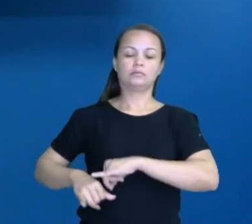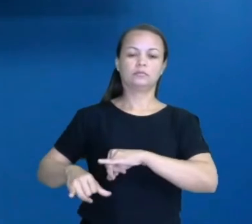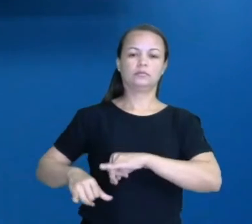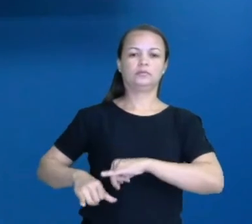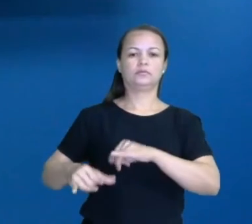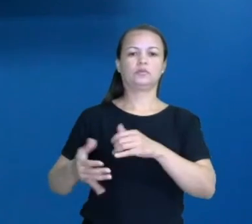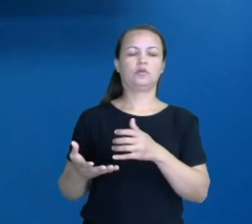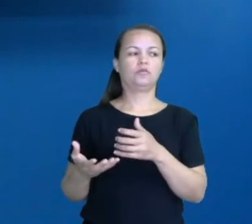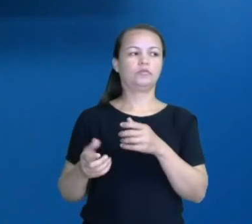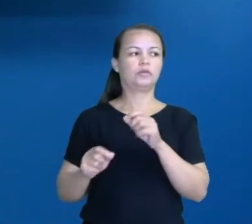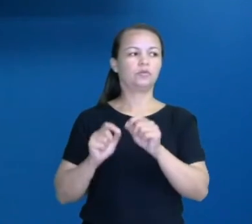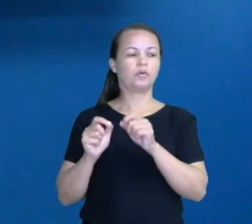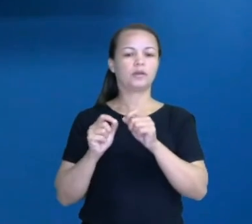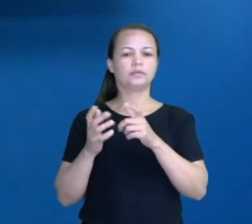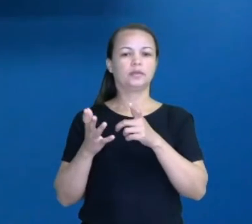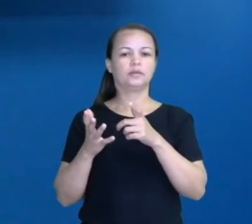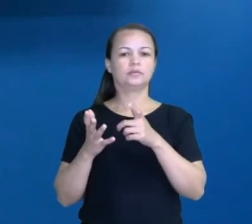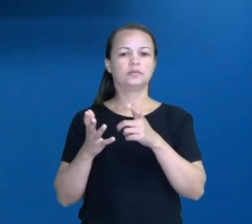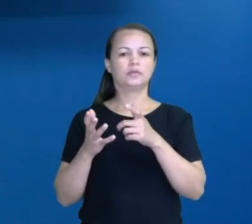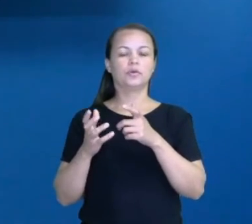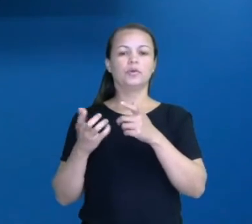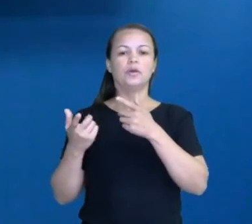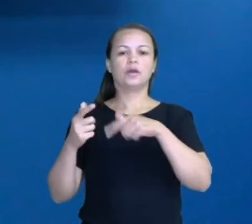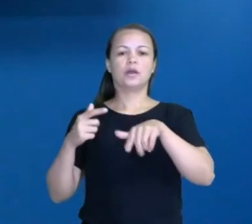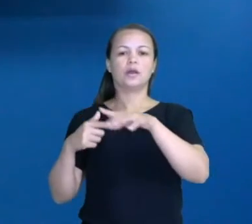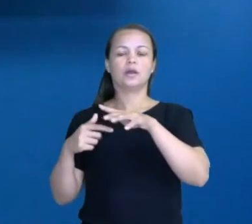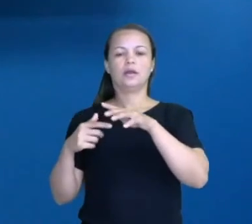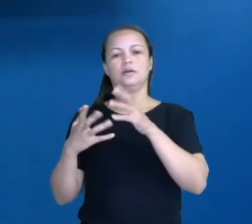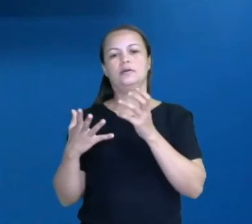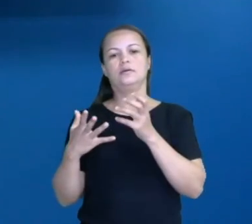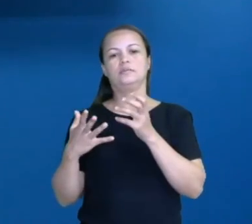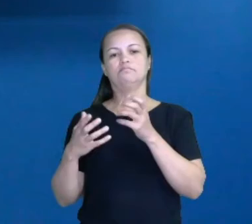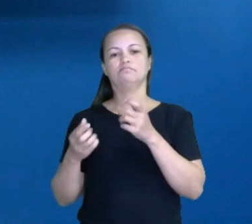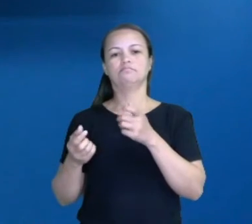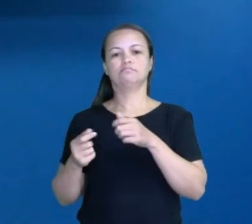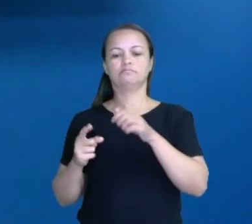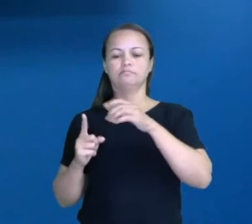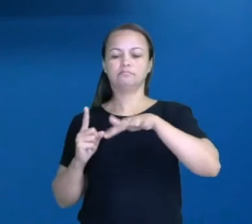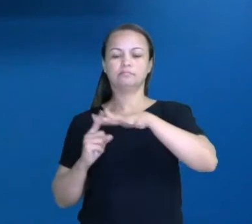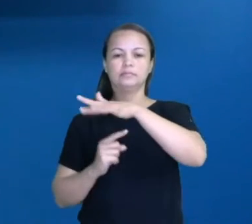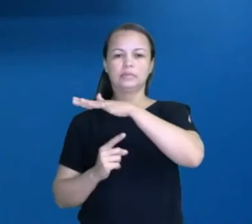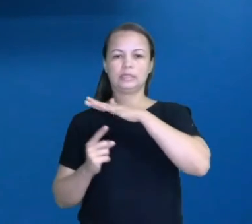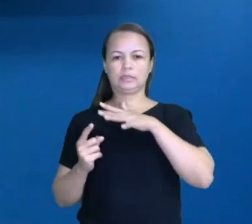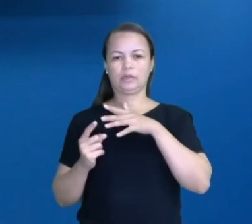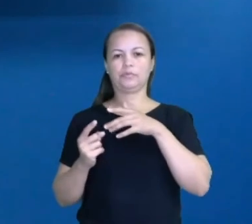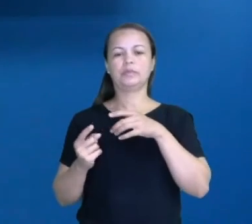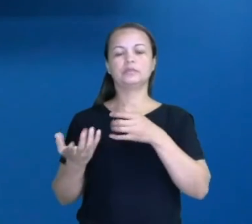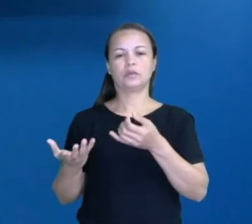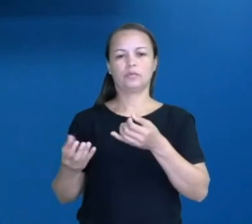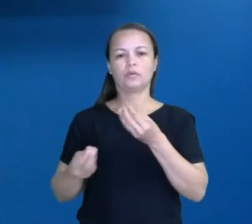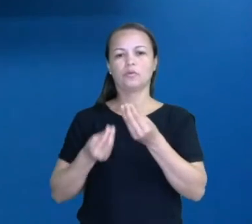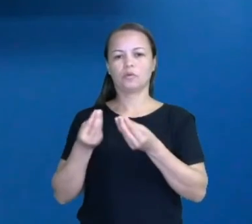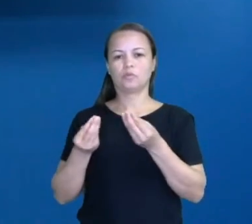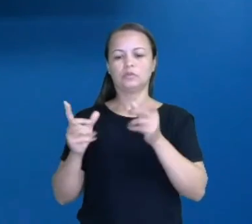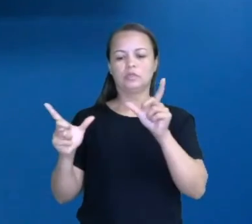com a degradação ambiental. Então, é uma maneira de reduzir seus custos.